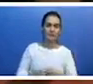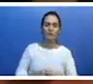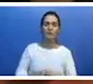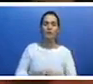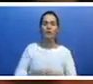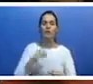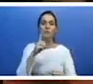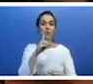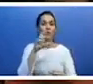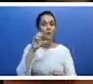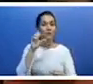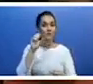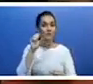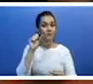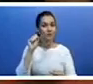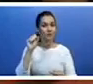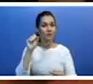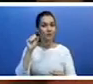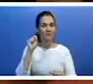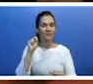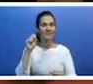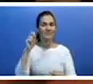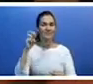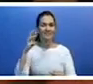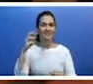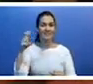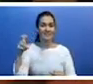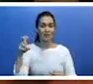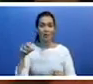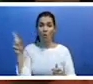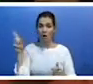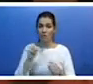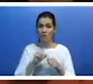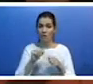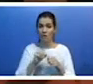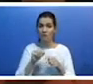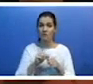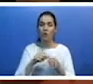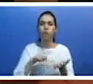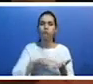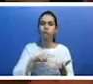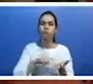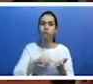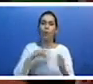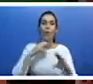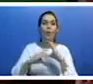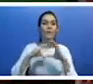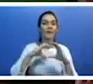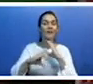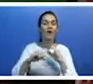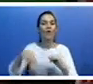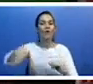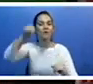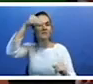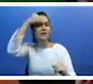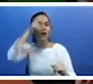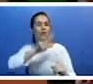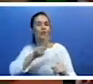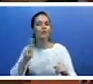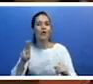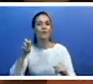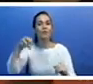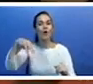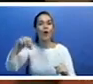1835, Samuel Morse criou um código de comunicação que foi batizado com o seu